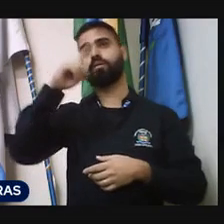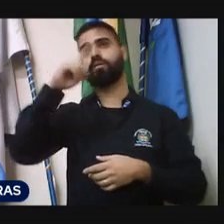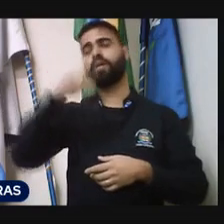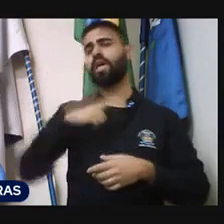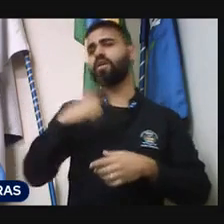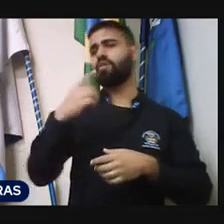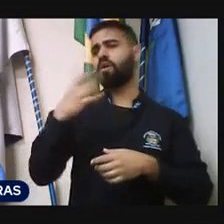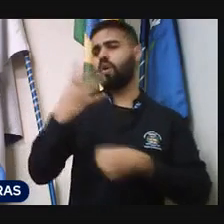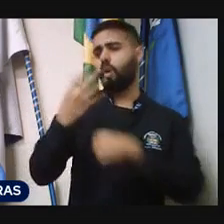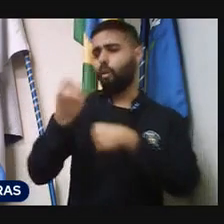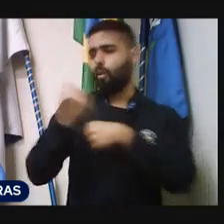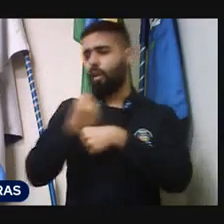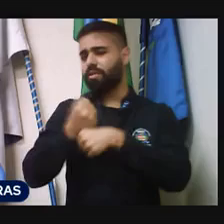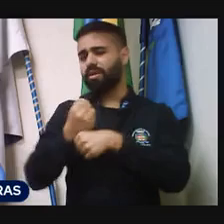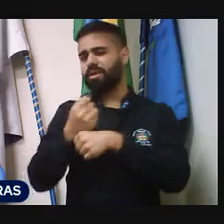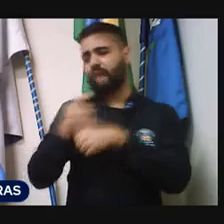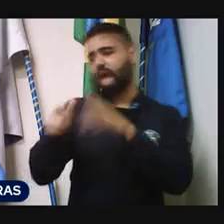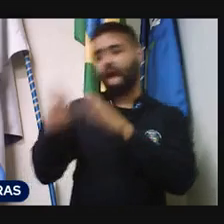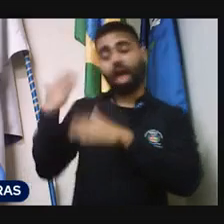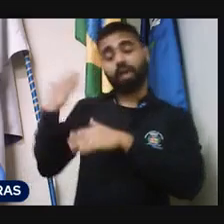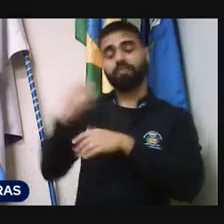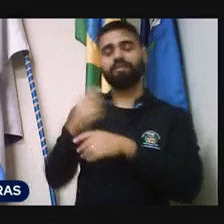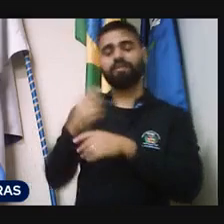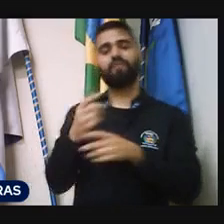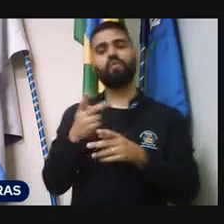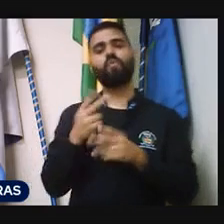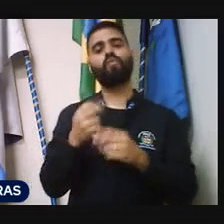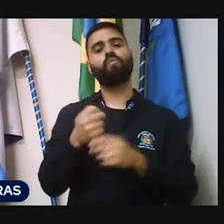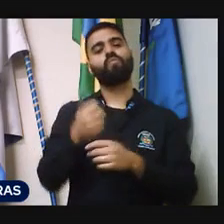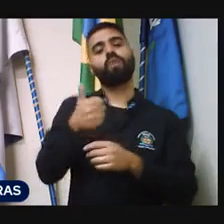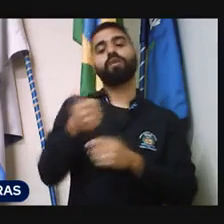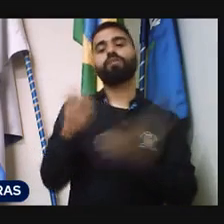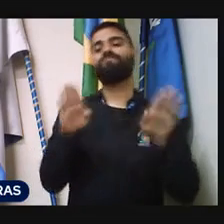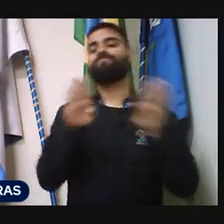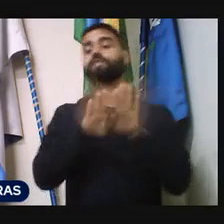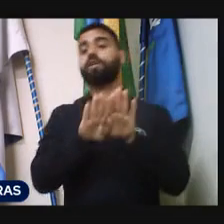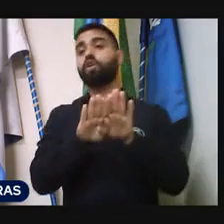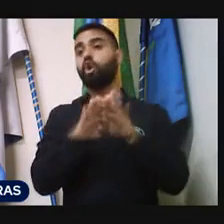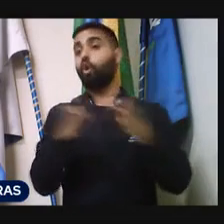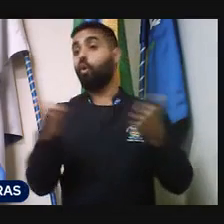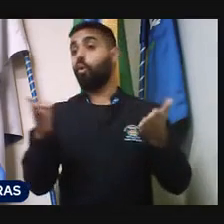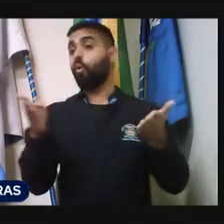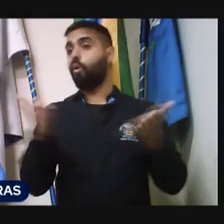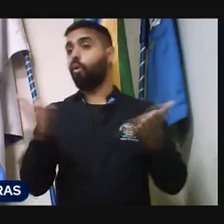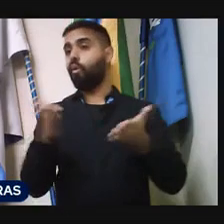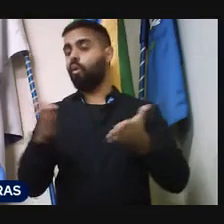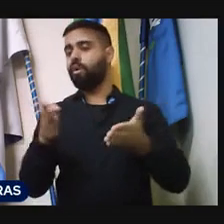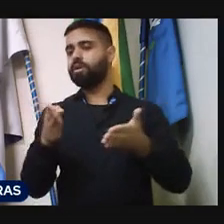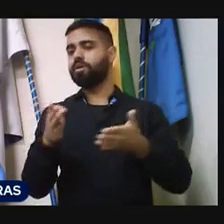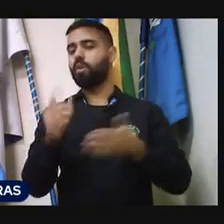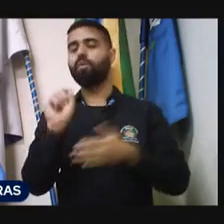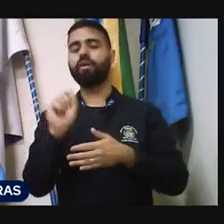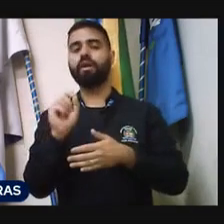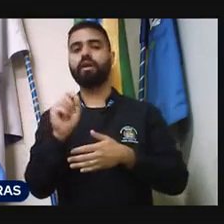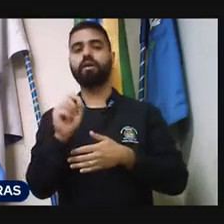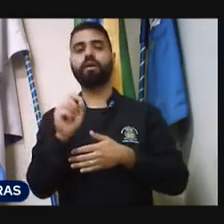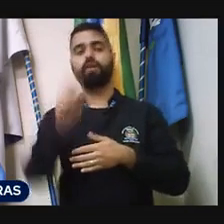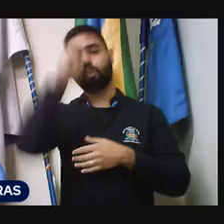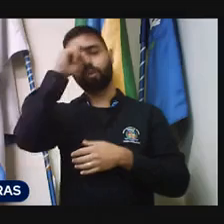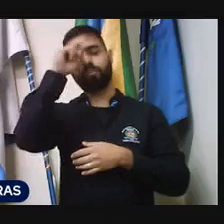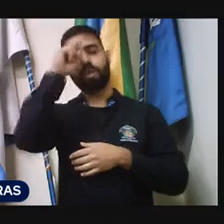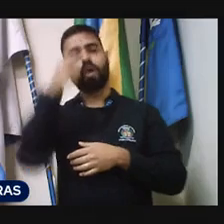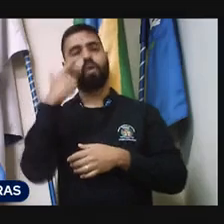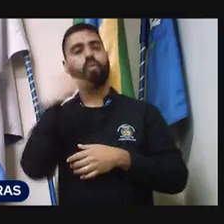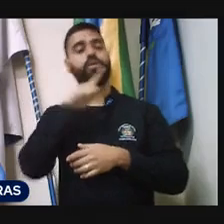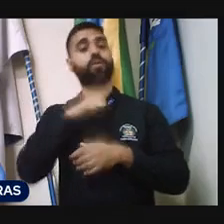a gente tava perigo de fechar o medo de fechar o sonho nosso hoje é que o hospital seja auto-sustentável é o filho